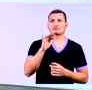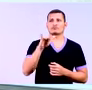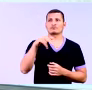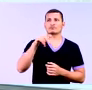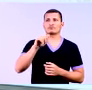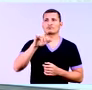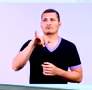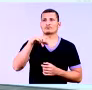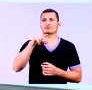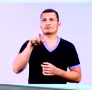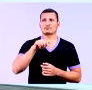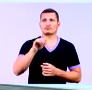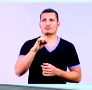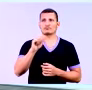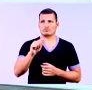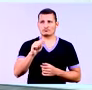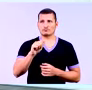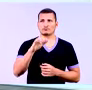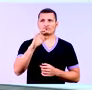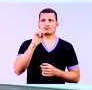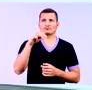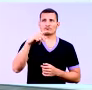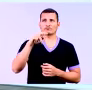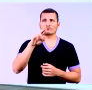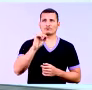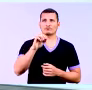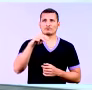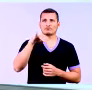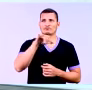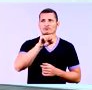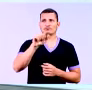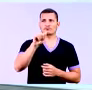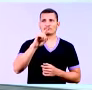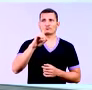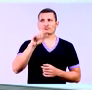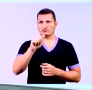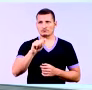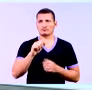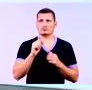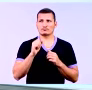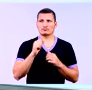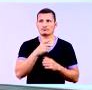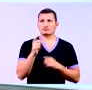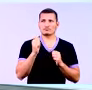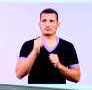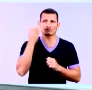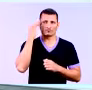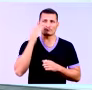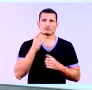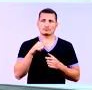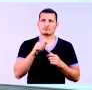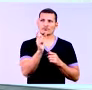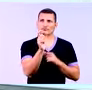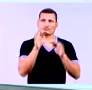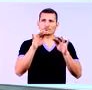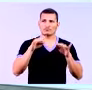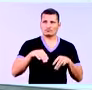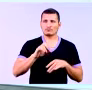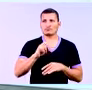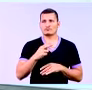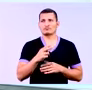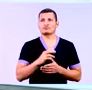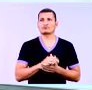com sucesso, né? Compromissada. Termo mais técnico, mas que você pode entender como finalizada com sucesso. Todos